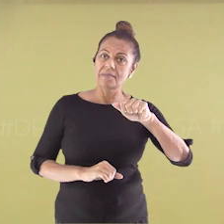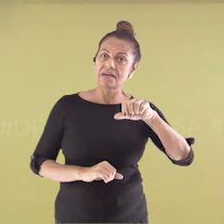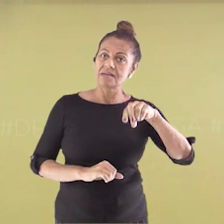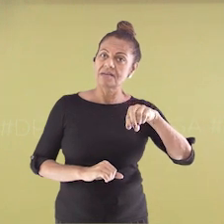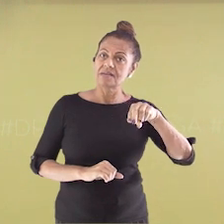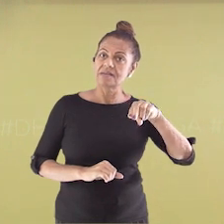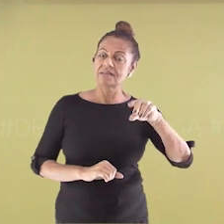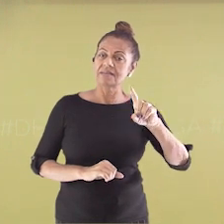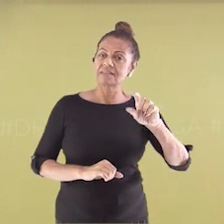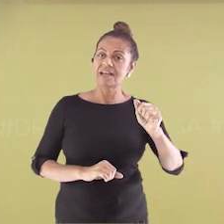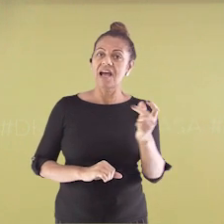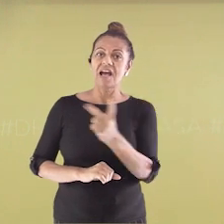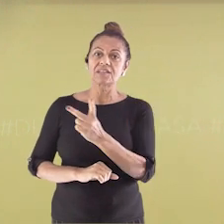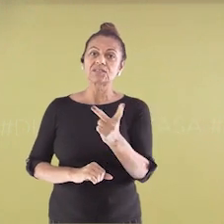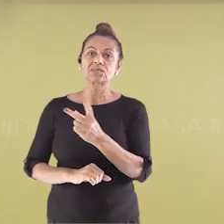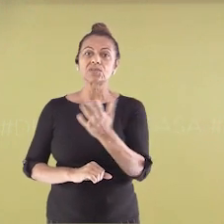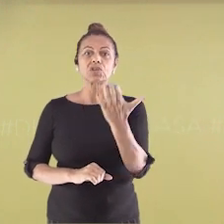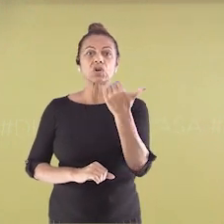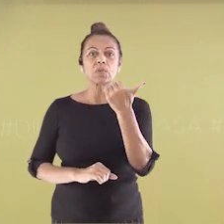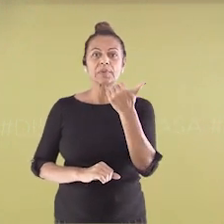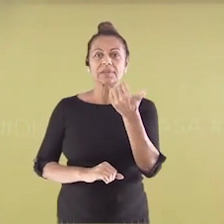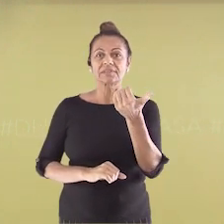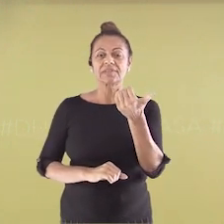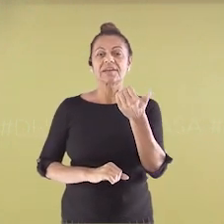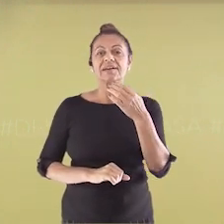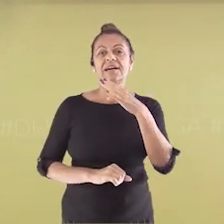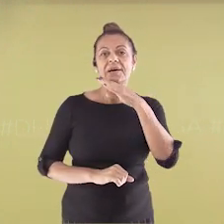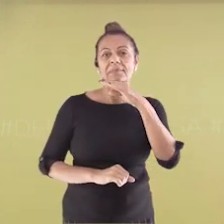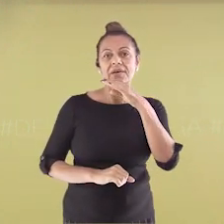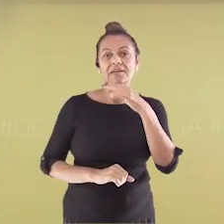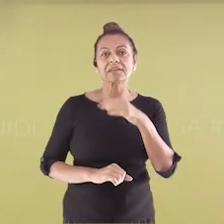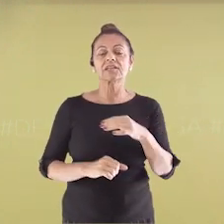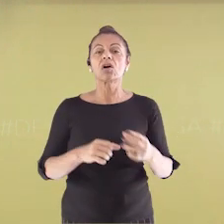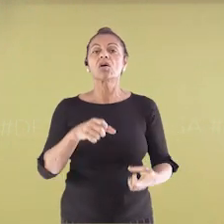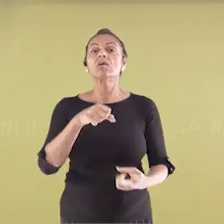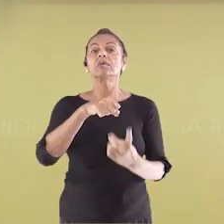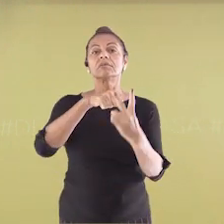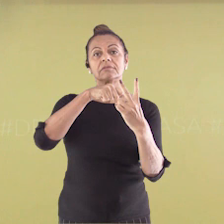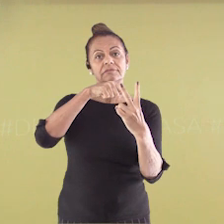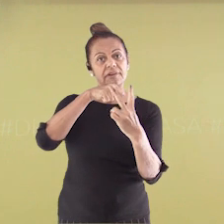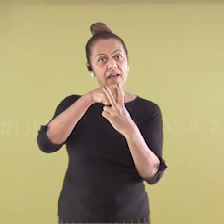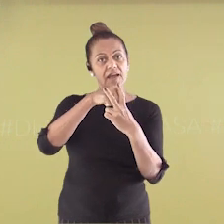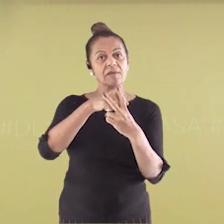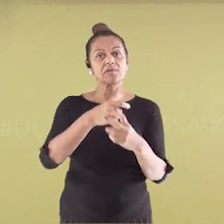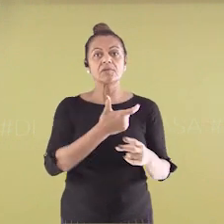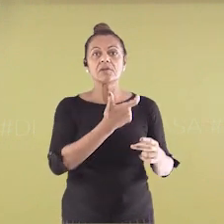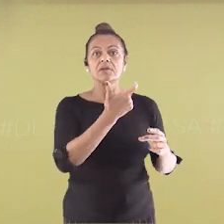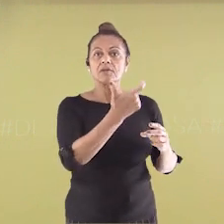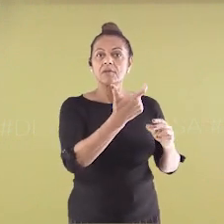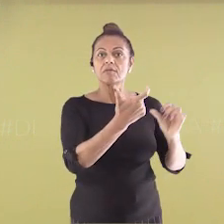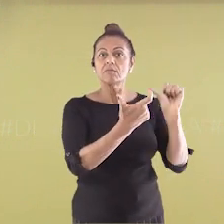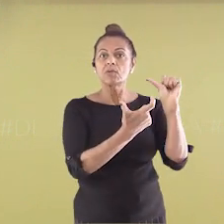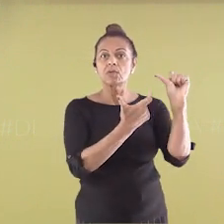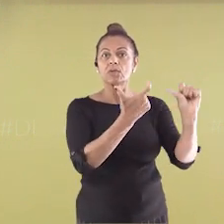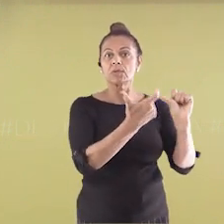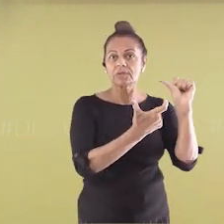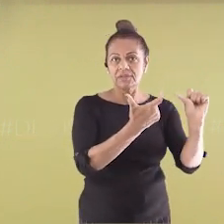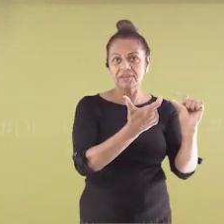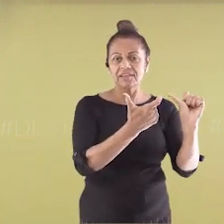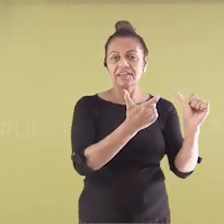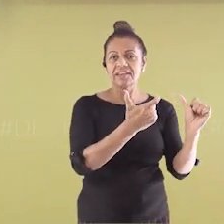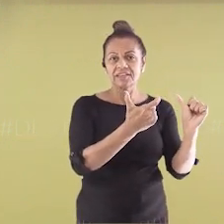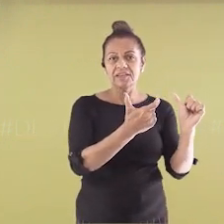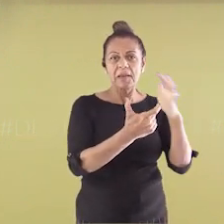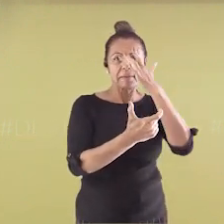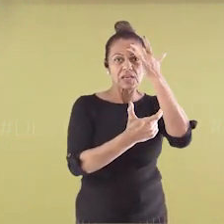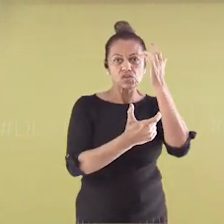segundo, tanto a Júlia quanto a Amanda, elas estão comendo a manga.